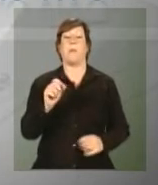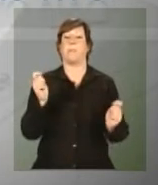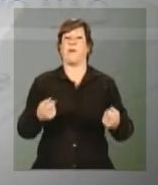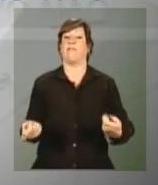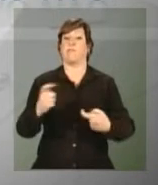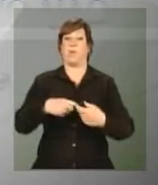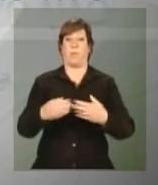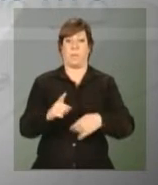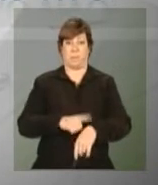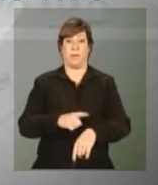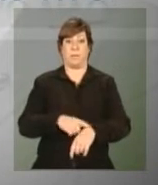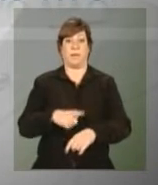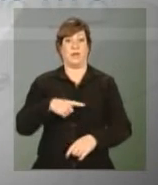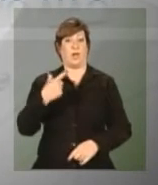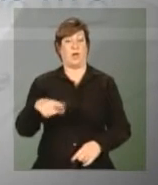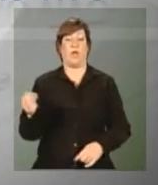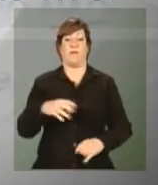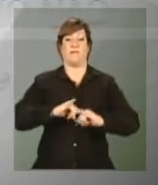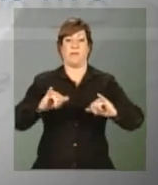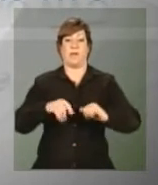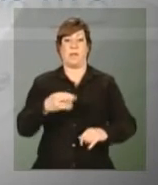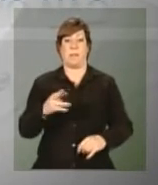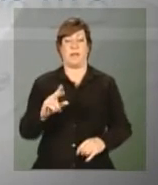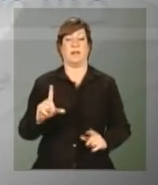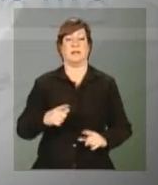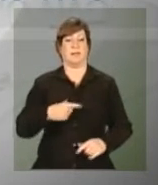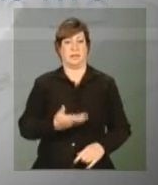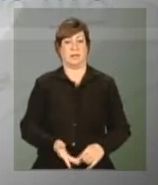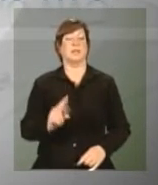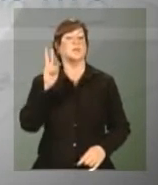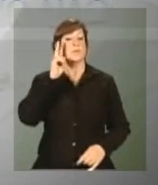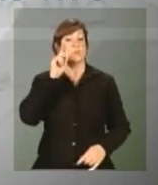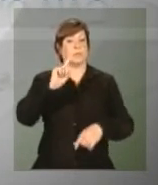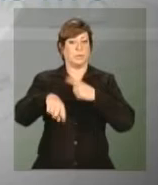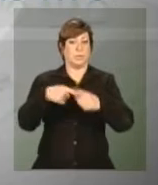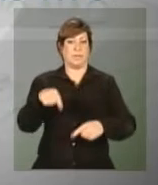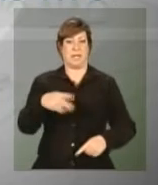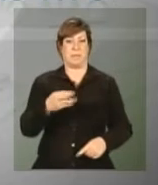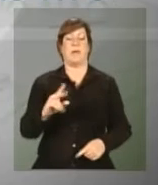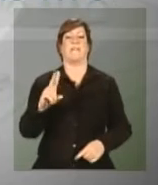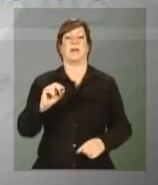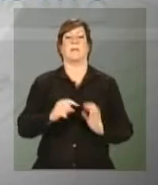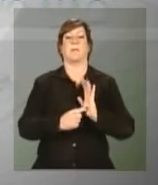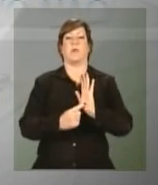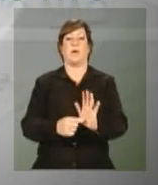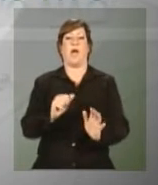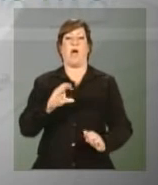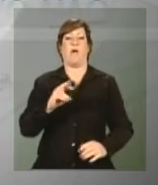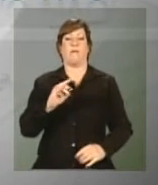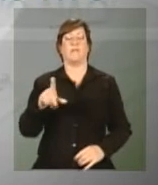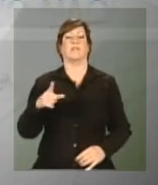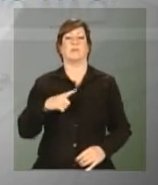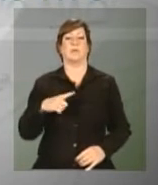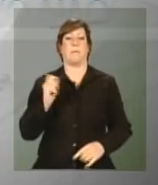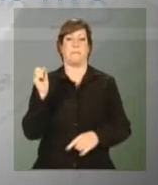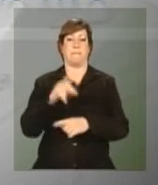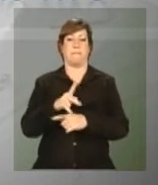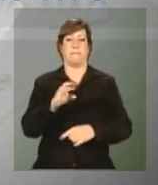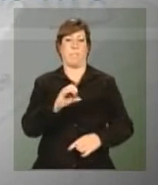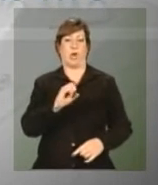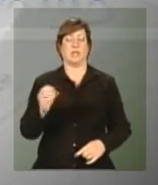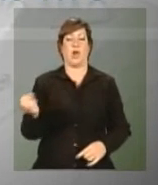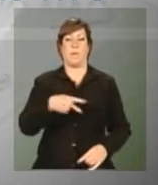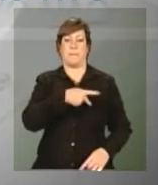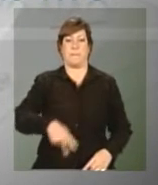Paulo podemos voltar a qualquer momento com novas informações e na segunda-feira a NBR vai transmitir ao vivo a cerimônia de posse da nova